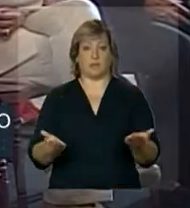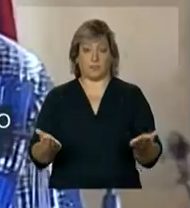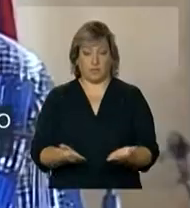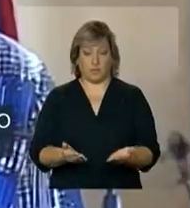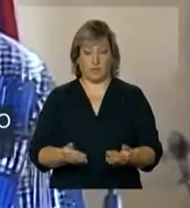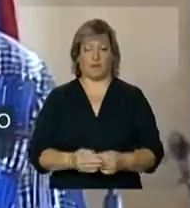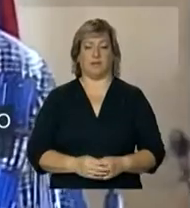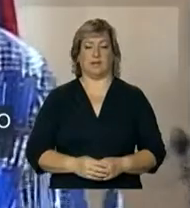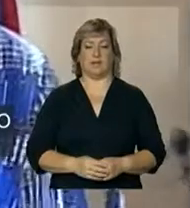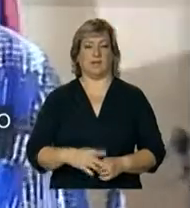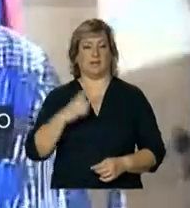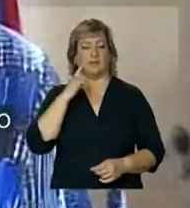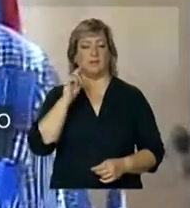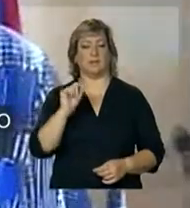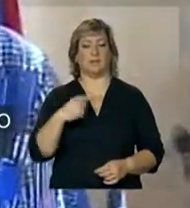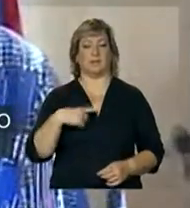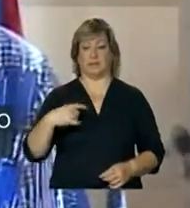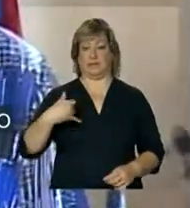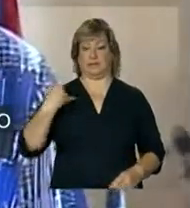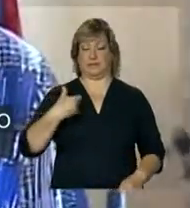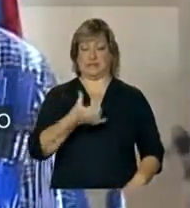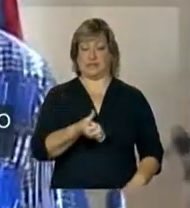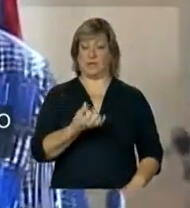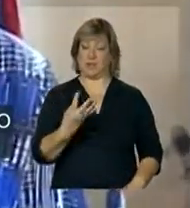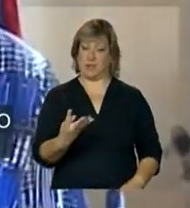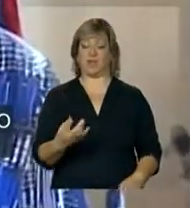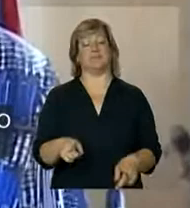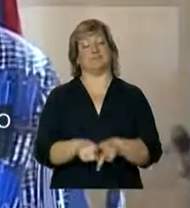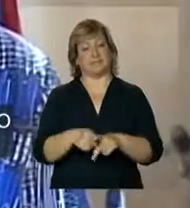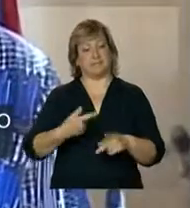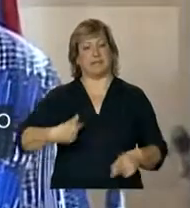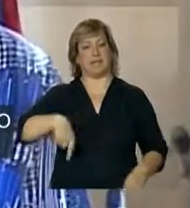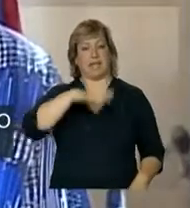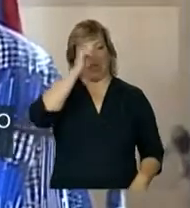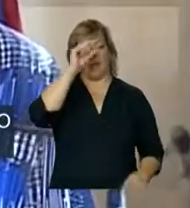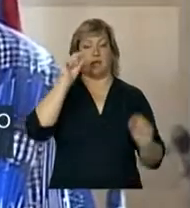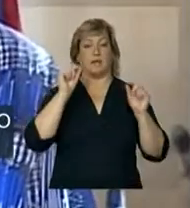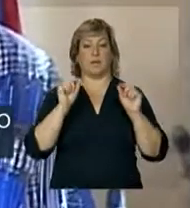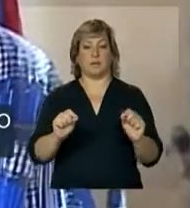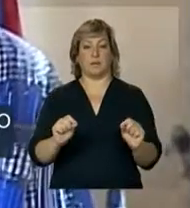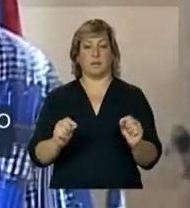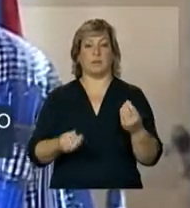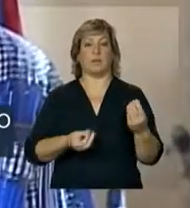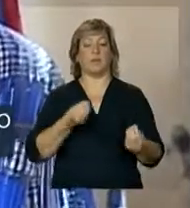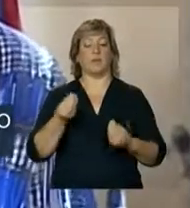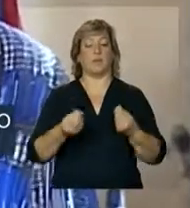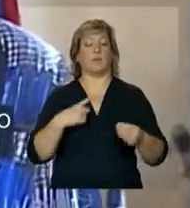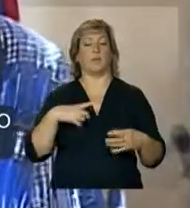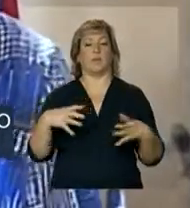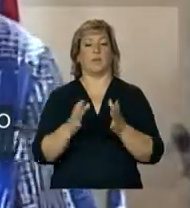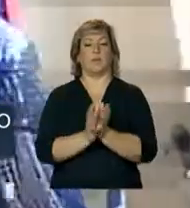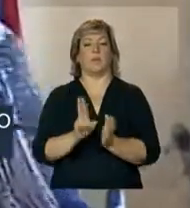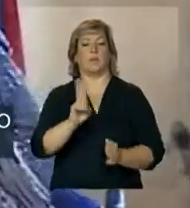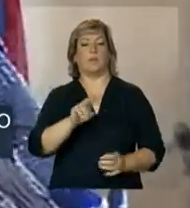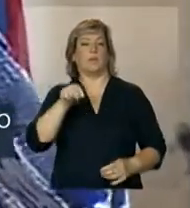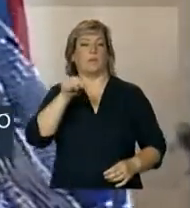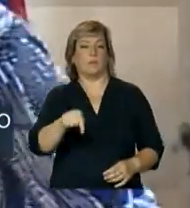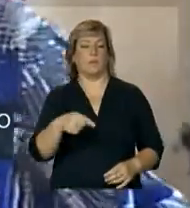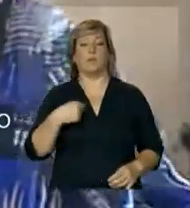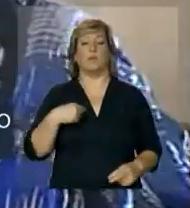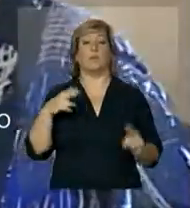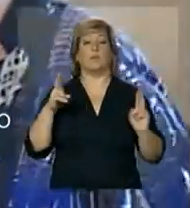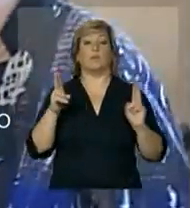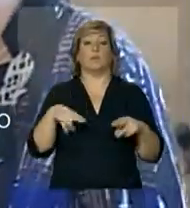vocês, né, aos 64 anos a gente também aprende, os ludovicenses. Jamais me